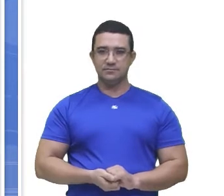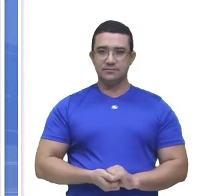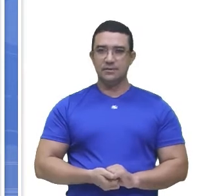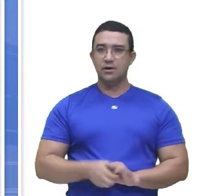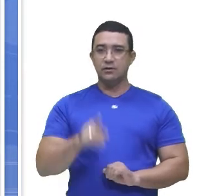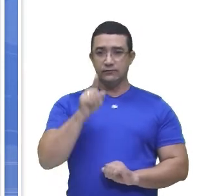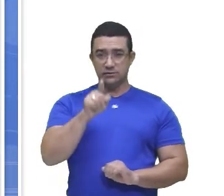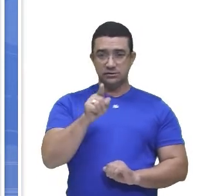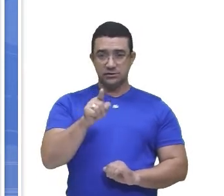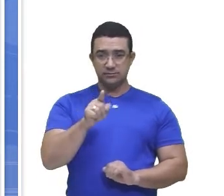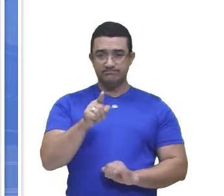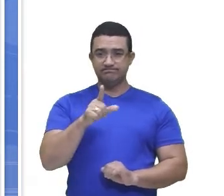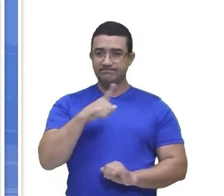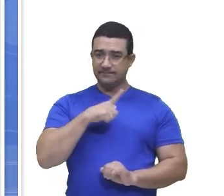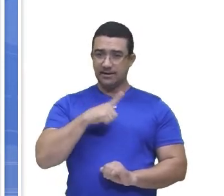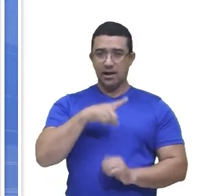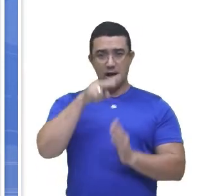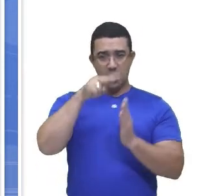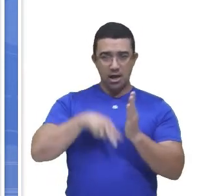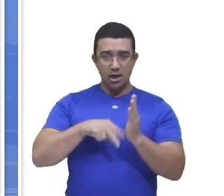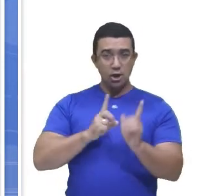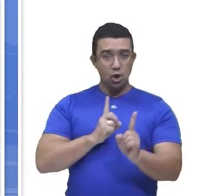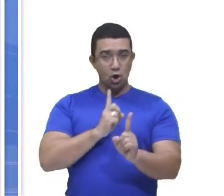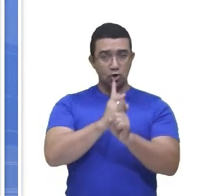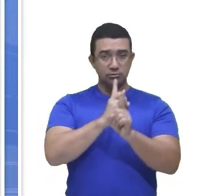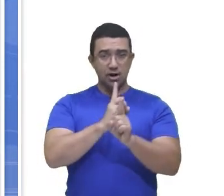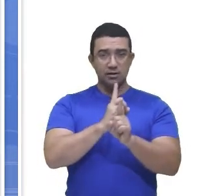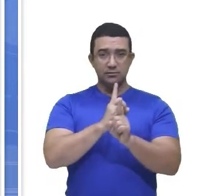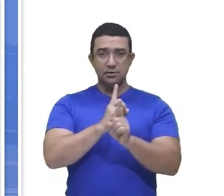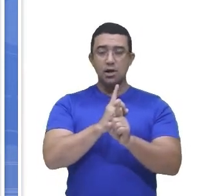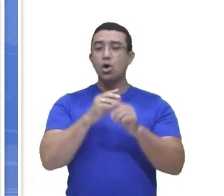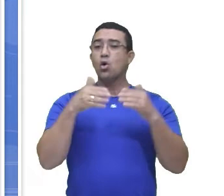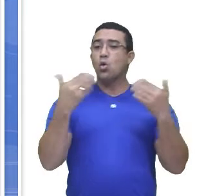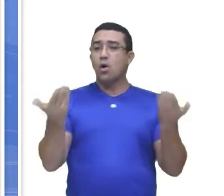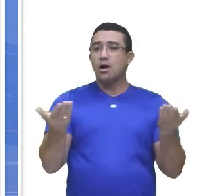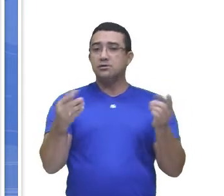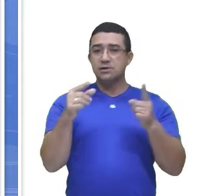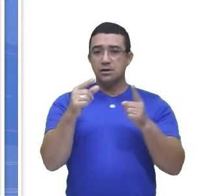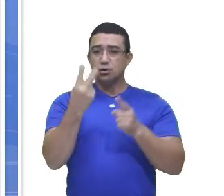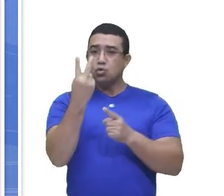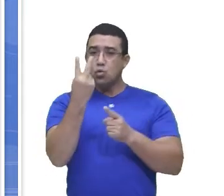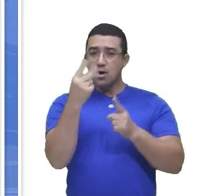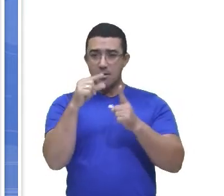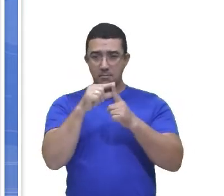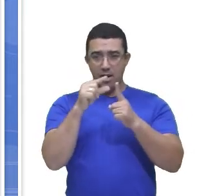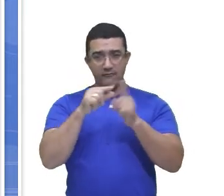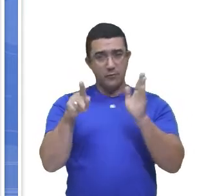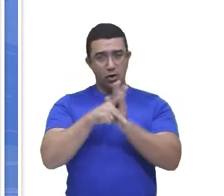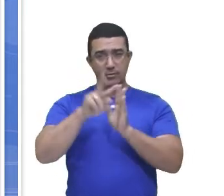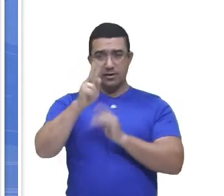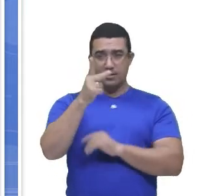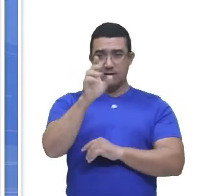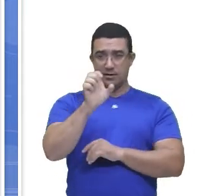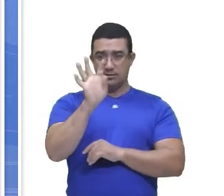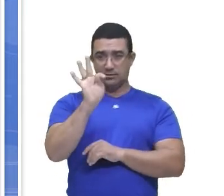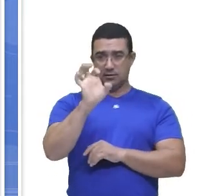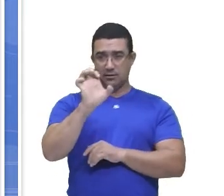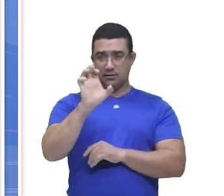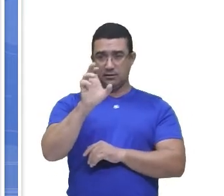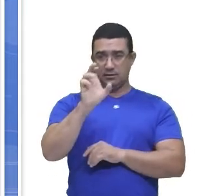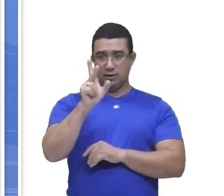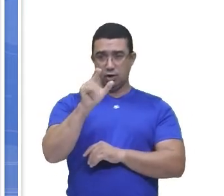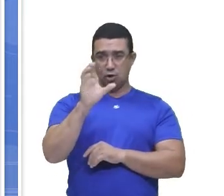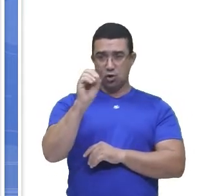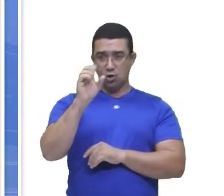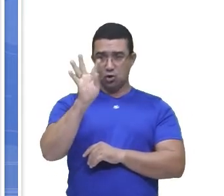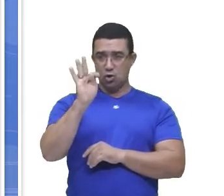Vocês têm que ler e descobrirem, né, quais são as duas palavras heterotônicas nesse texto. O texto,